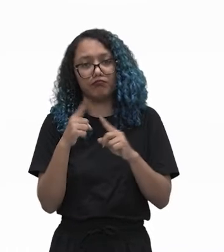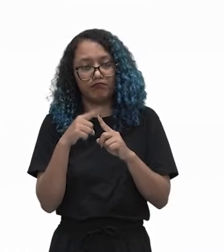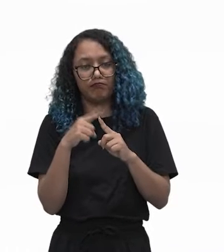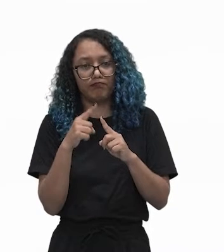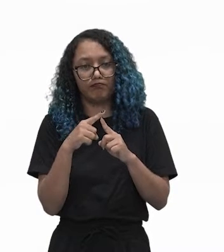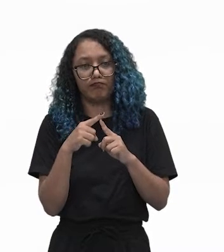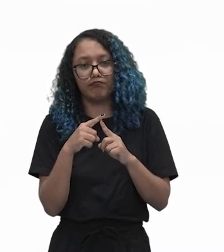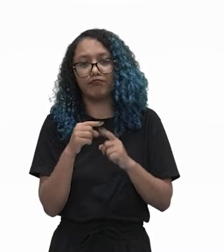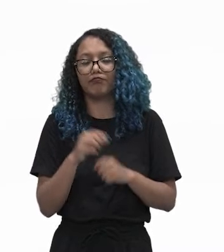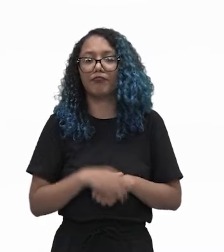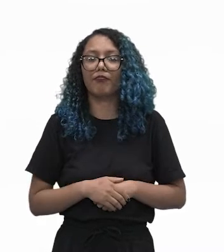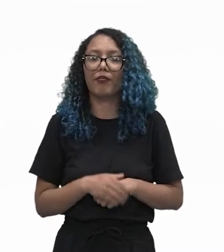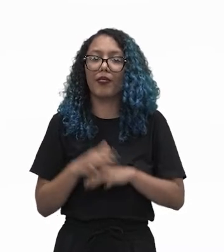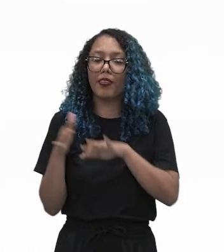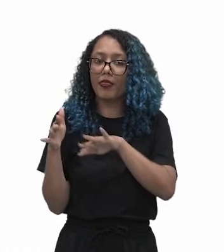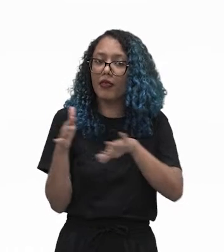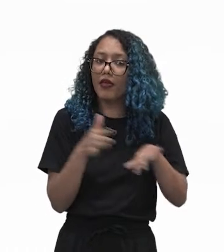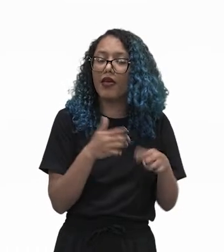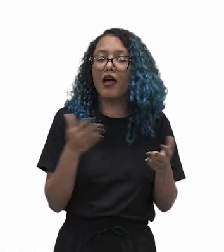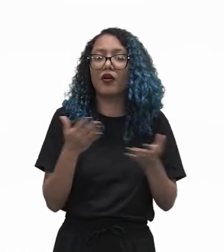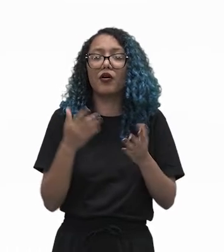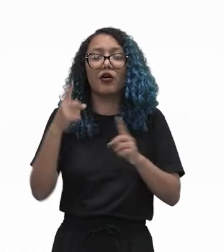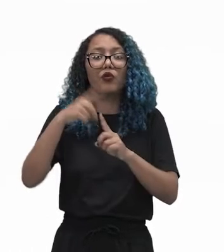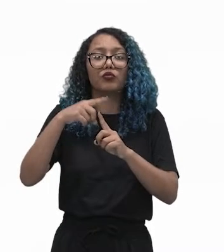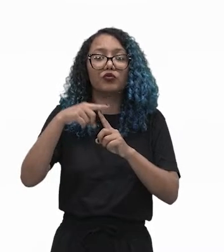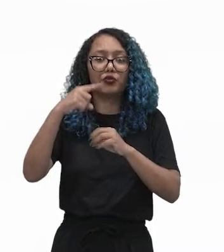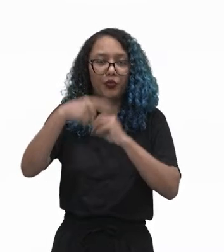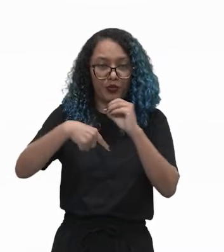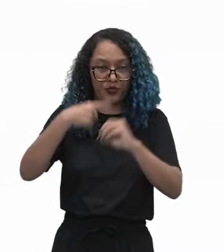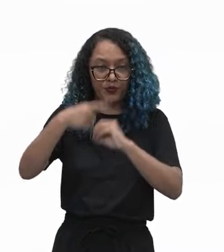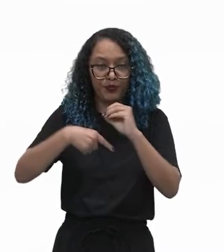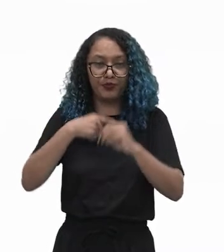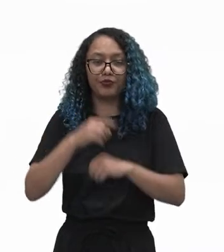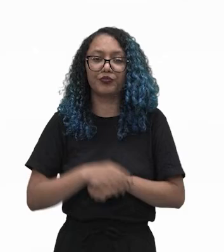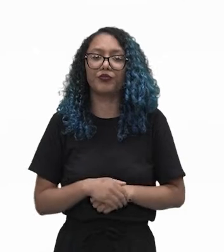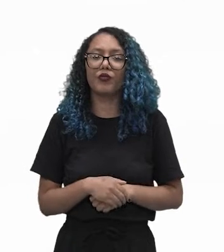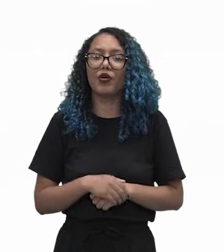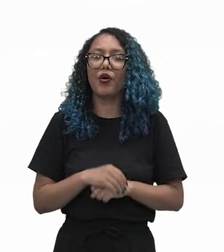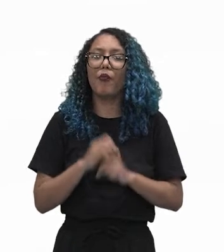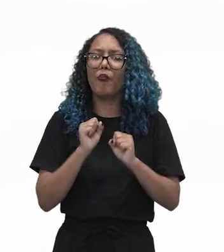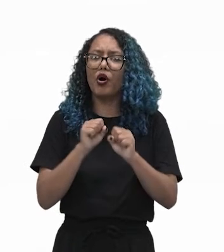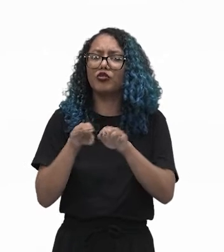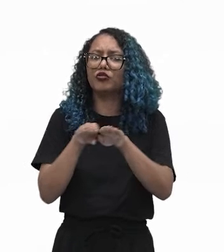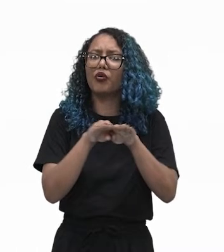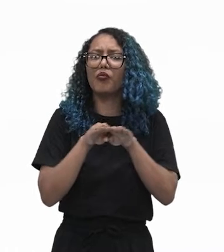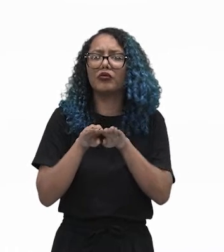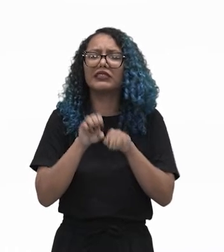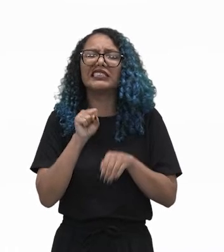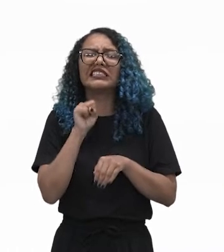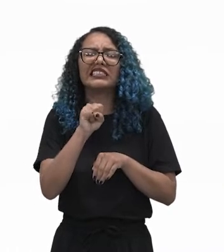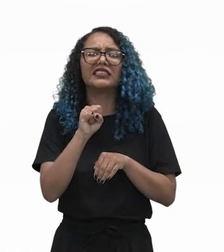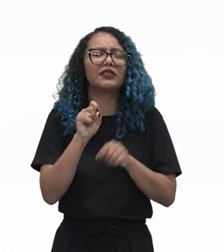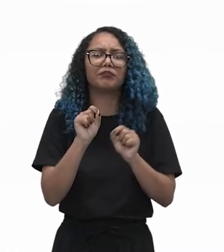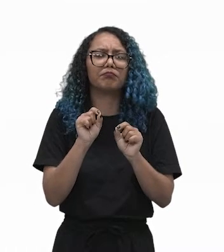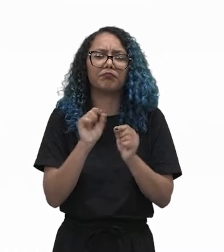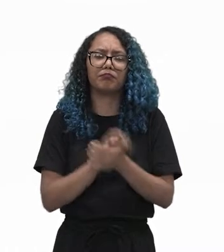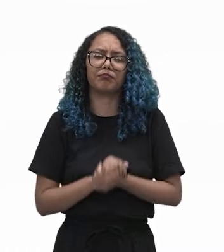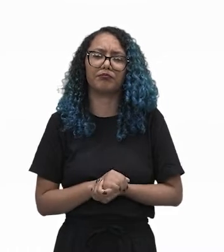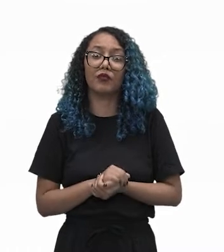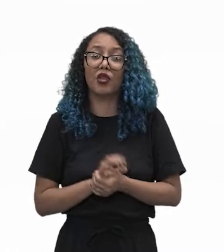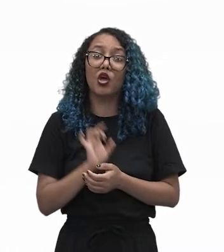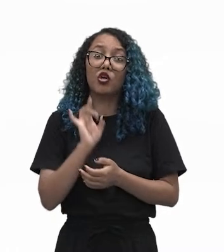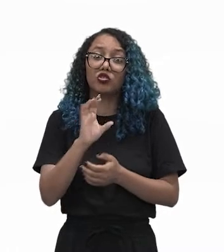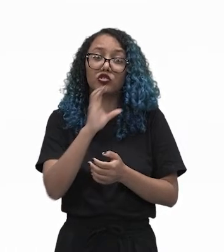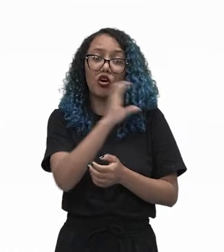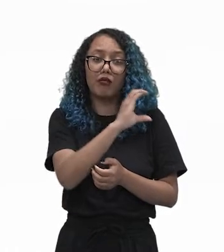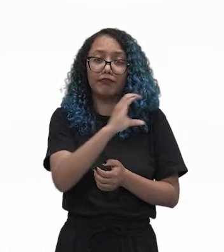quanto à natureza dos átomos. A cadeia ela é homogênea quando ela só tem